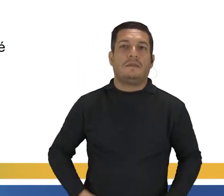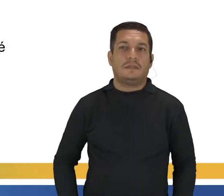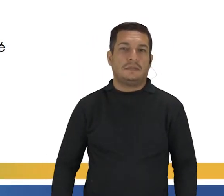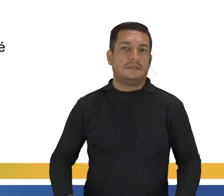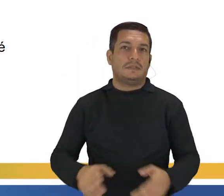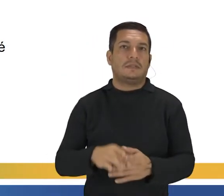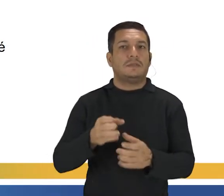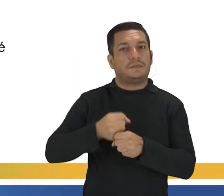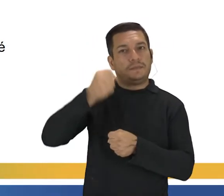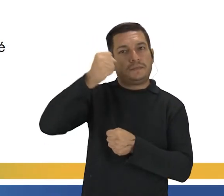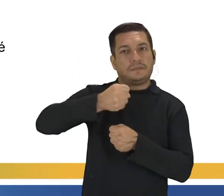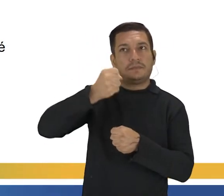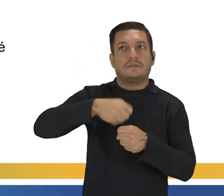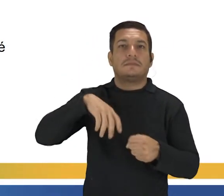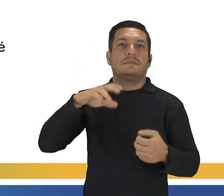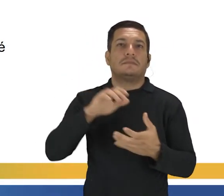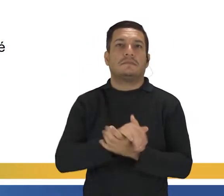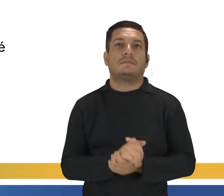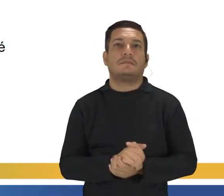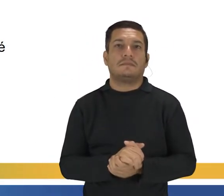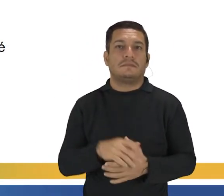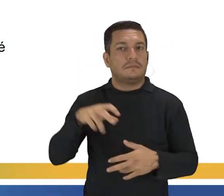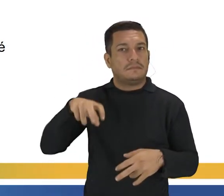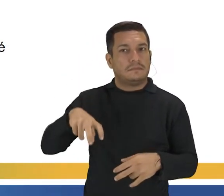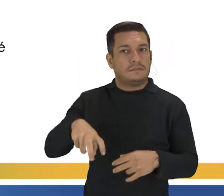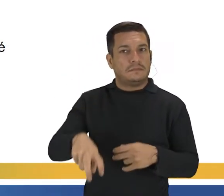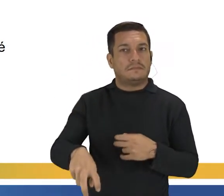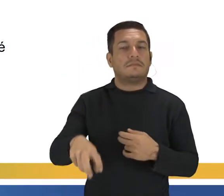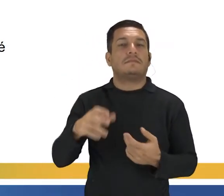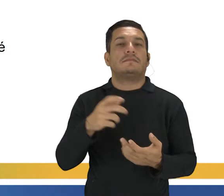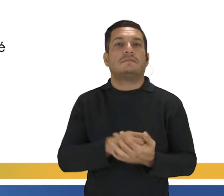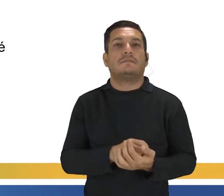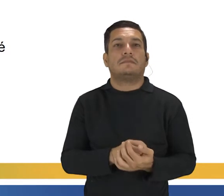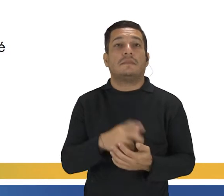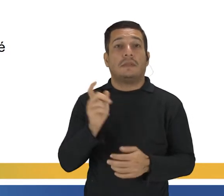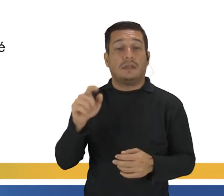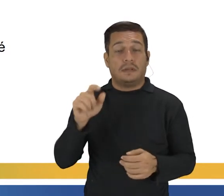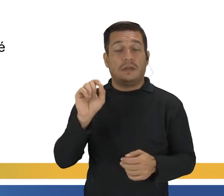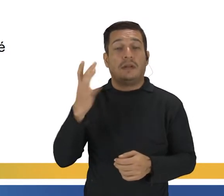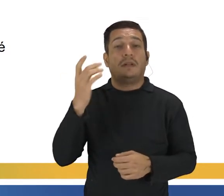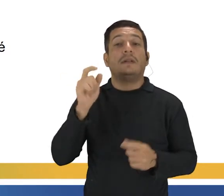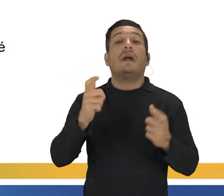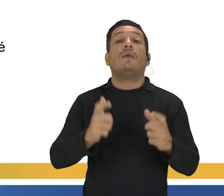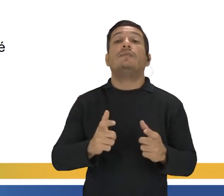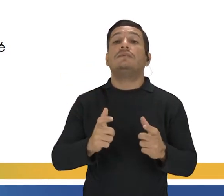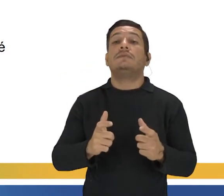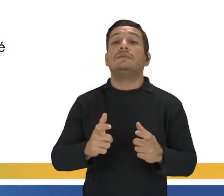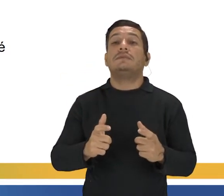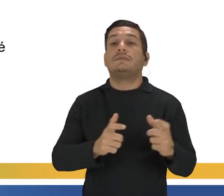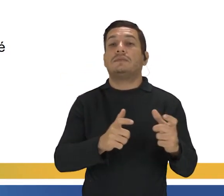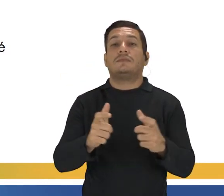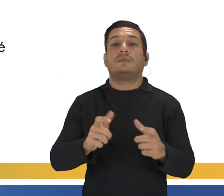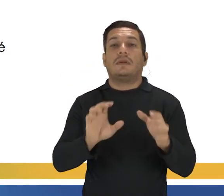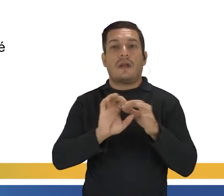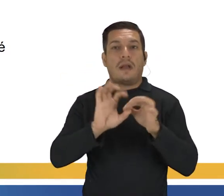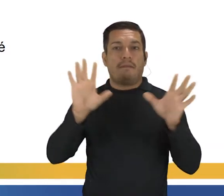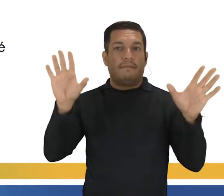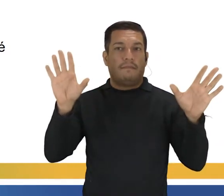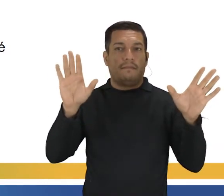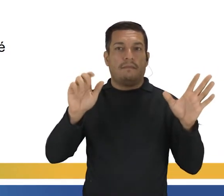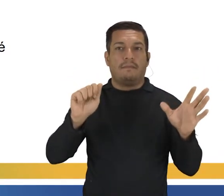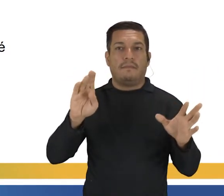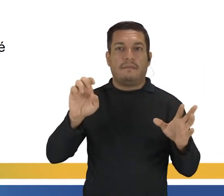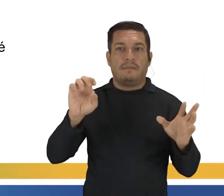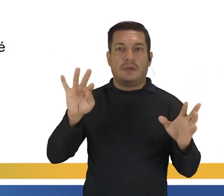saia, segurando ali um guarda-chuva. Tem também uma escada. E essa cena está acontecendo aonde? no local